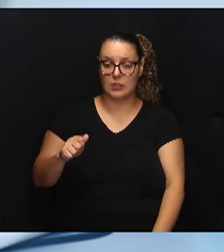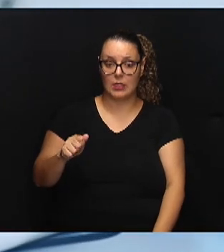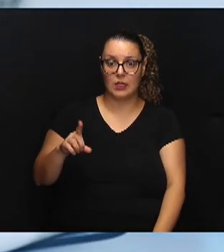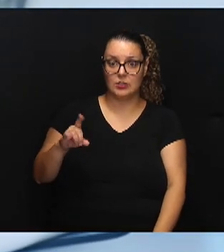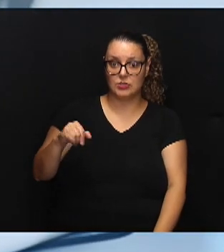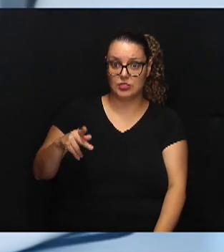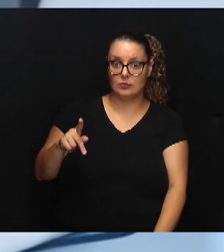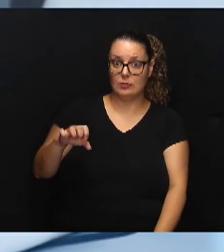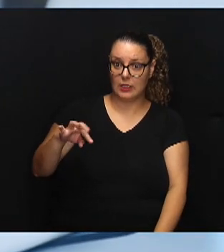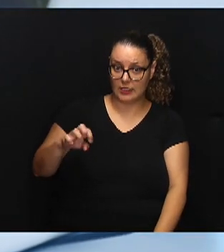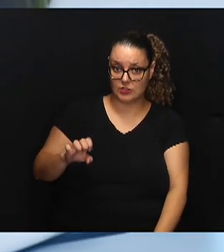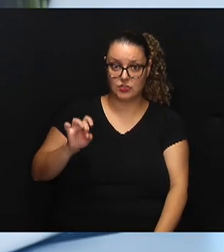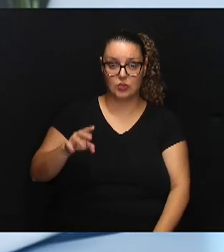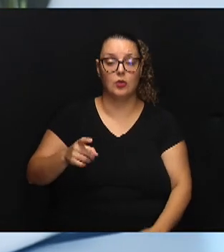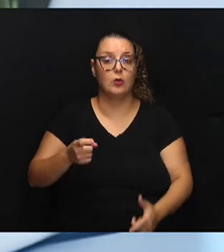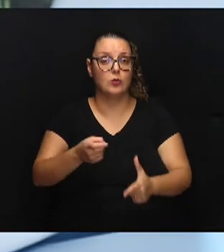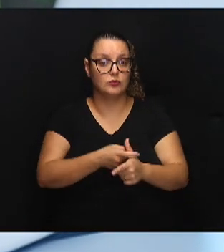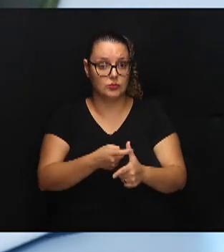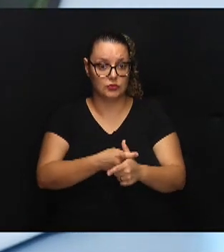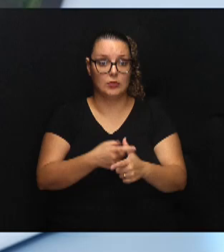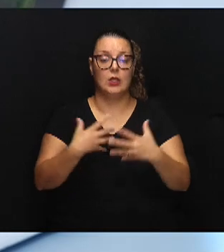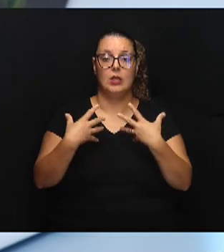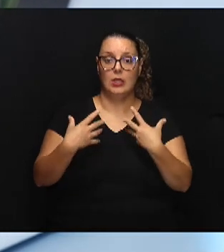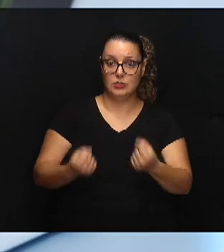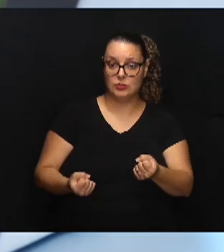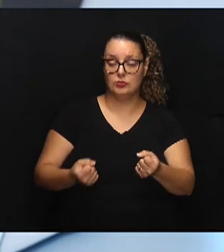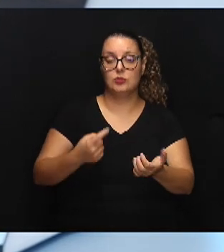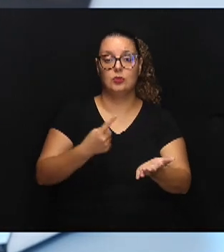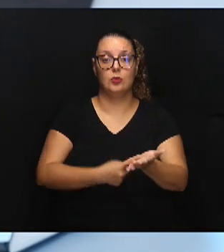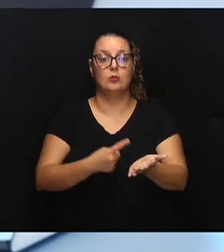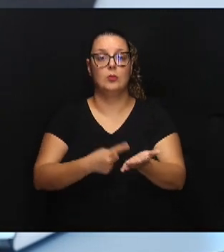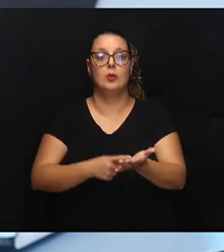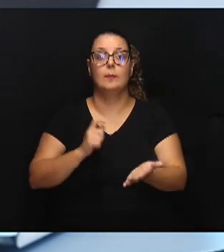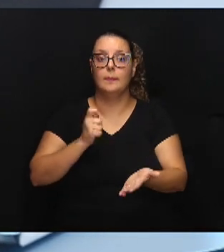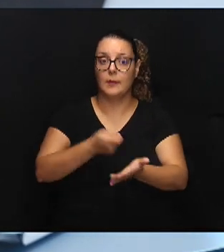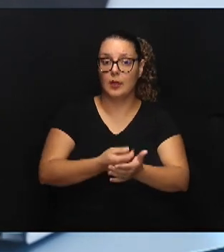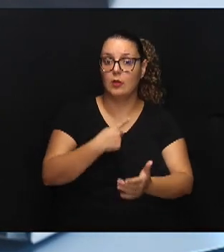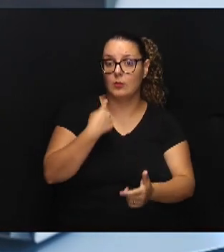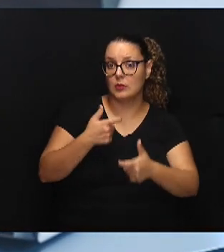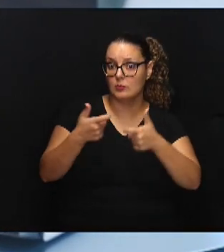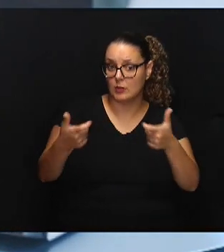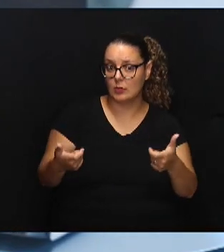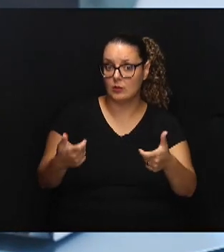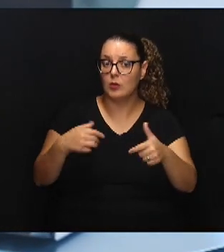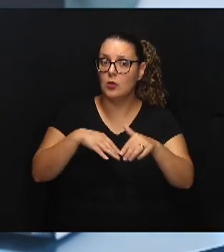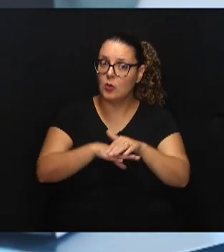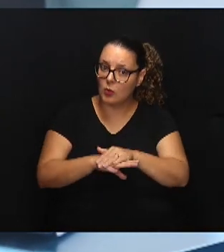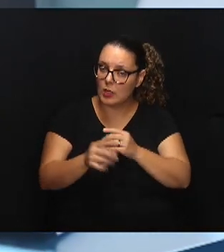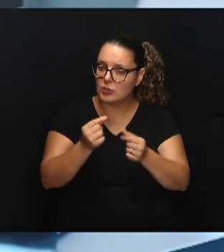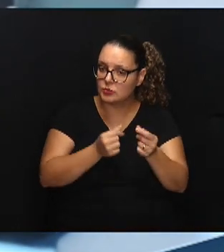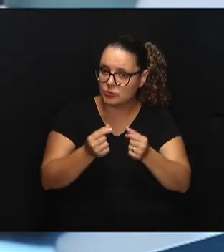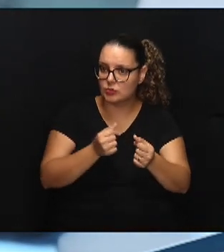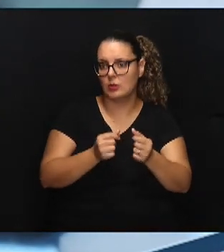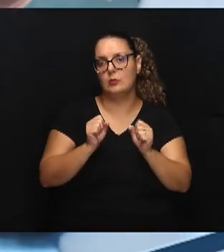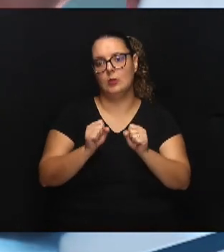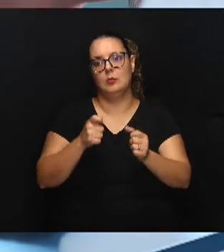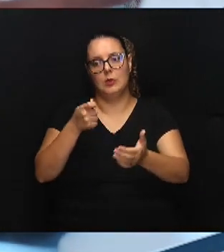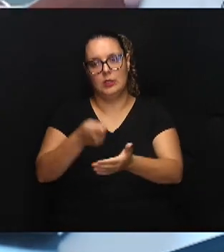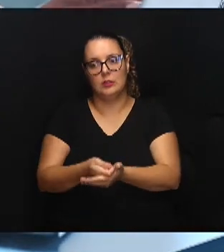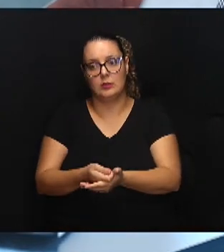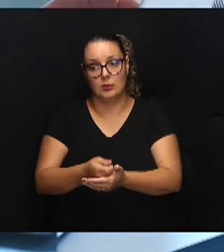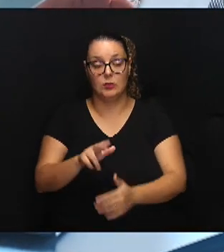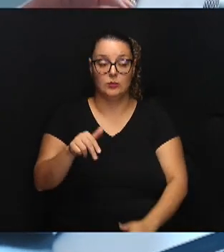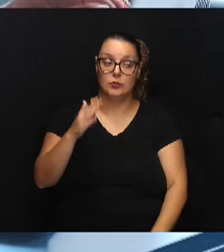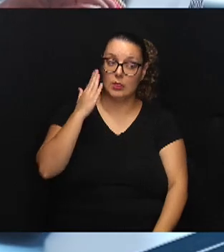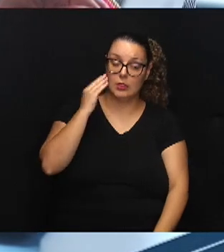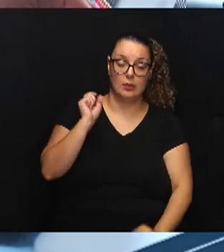estão endividadas, portanto, assumiram um compromisso de pagar no longo prazo, guarda o dinheirinho para poder pagar, porque a gente nunca sabe o